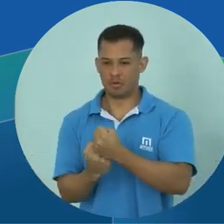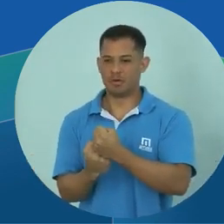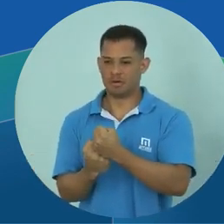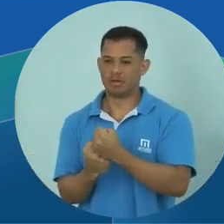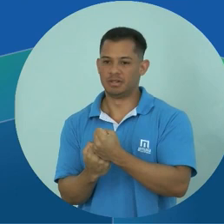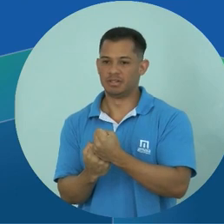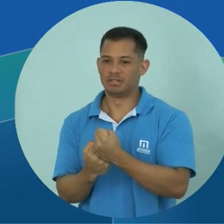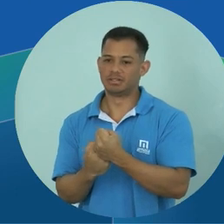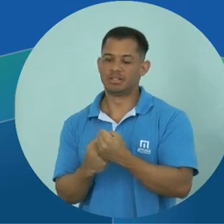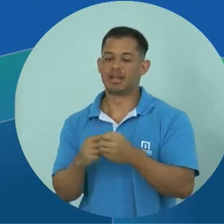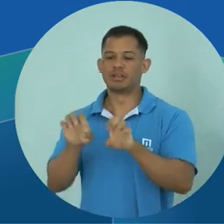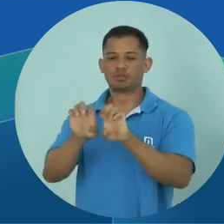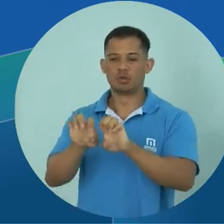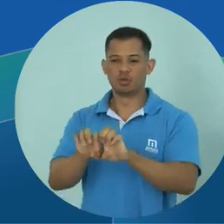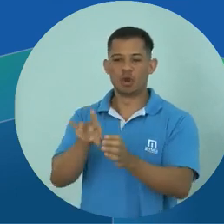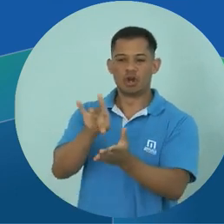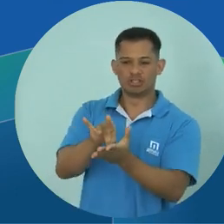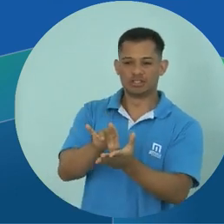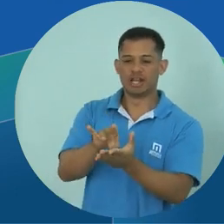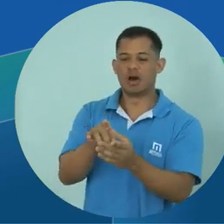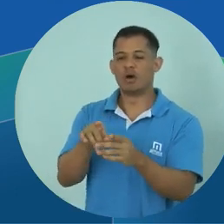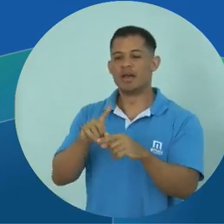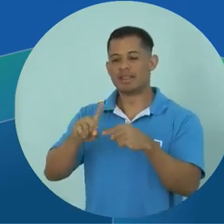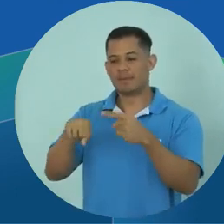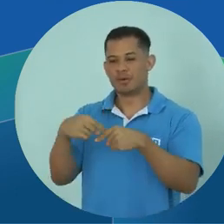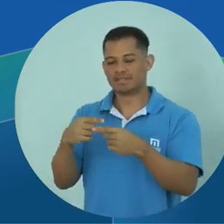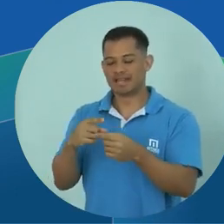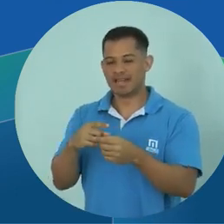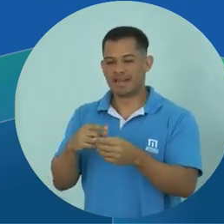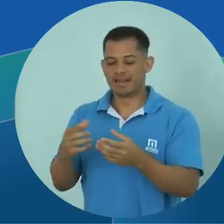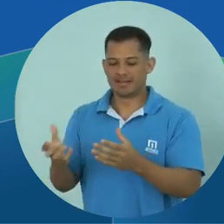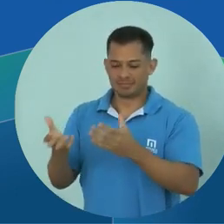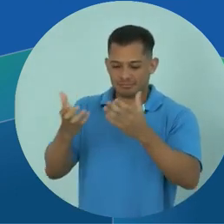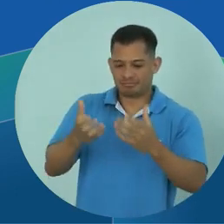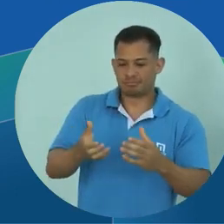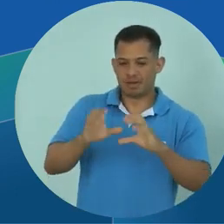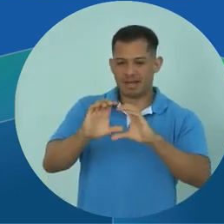original ao peso que seria incorporado na estrutura.